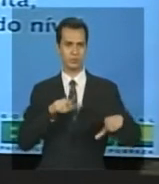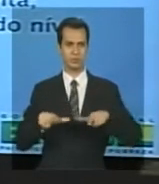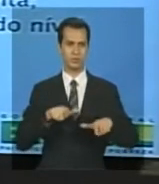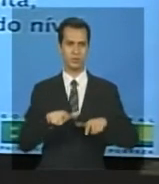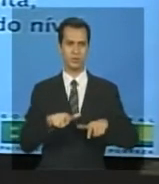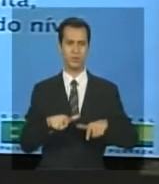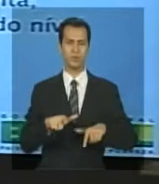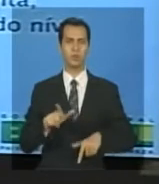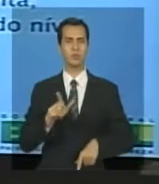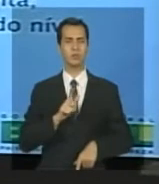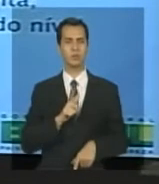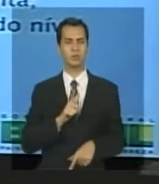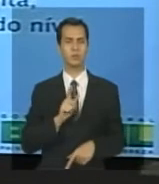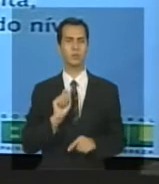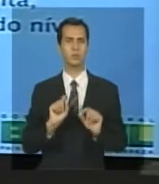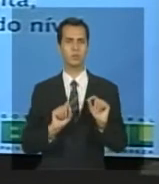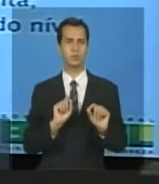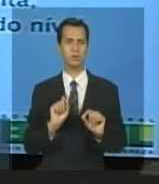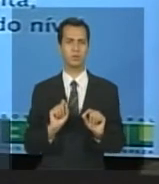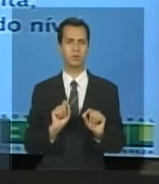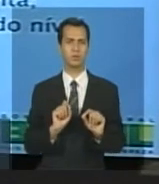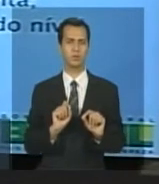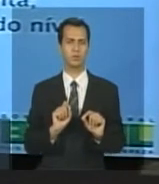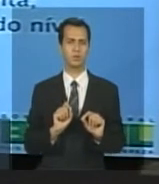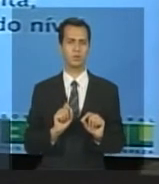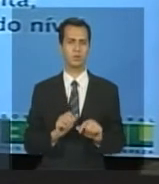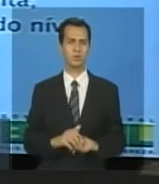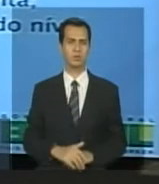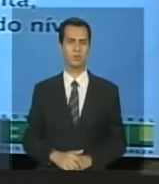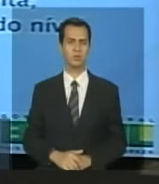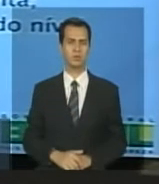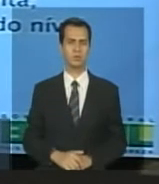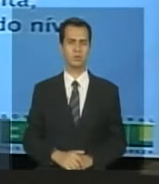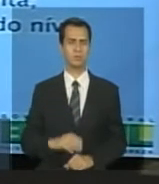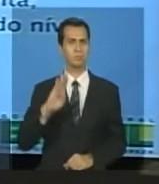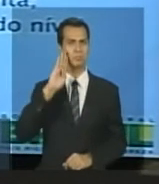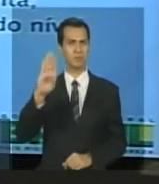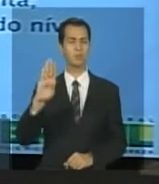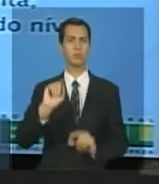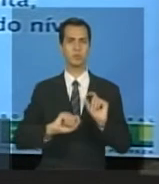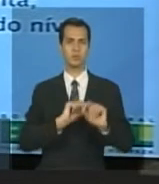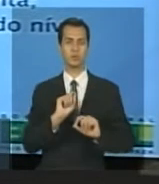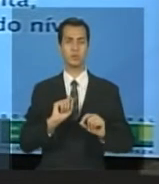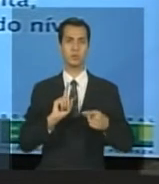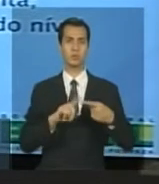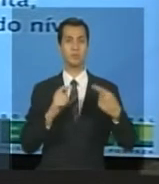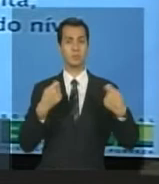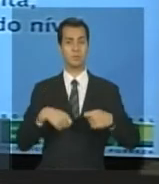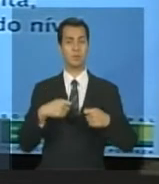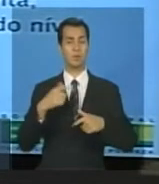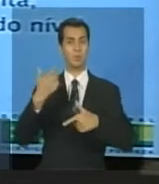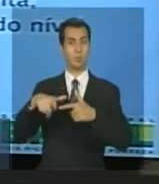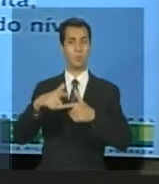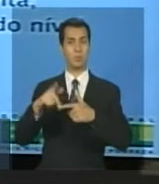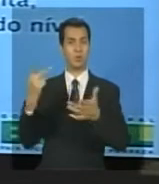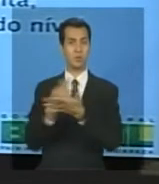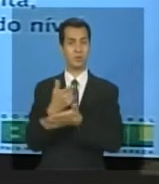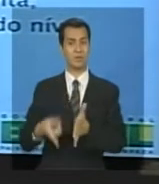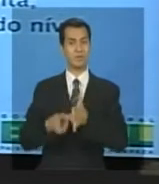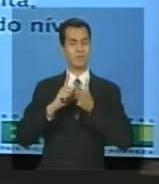atuação dos Enade ela tem por premissa capacidade de se antecipar desastres